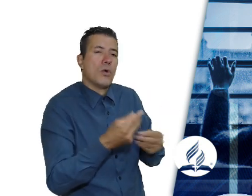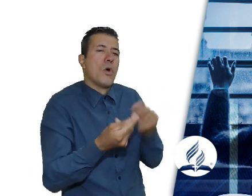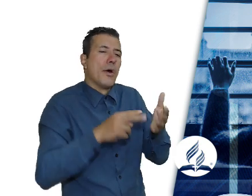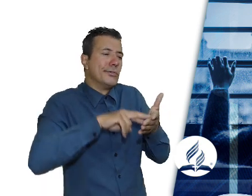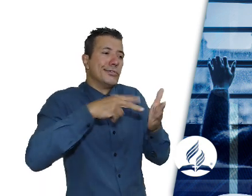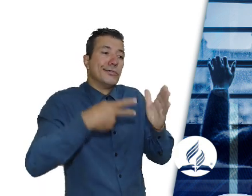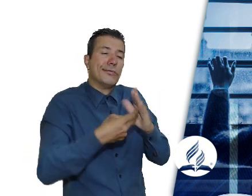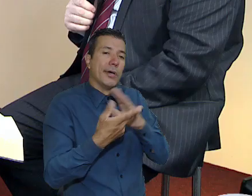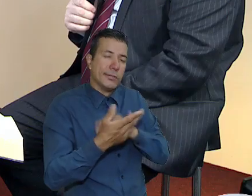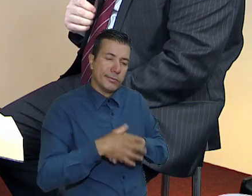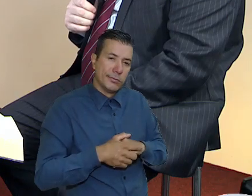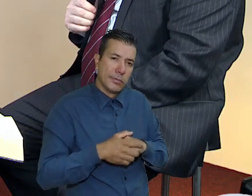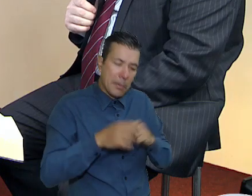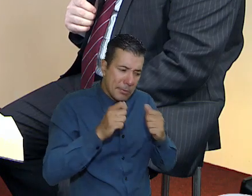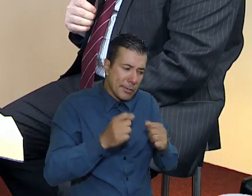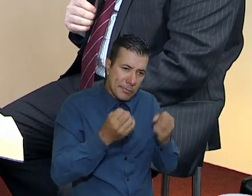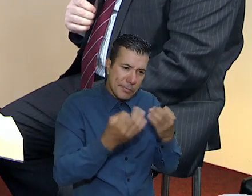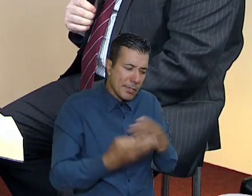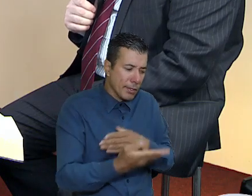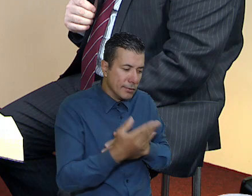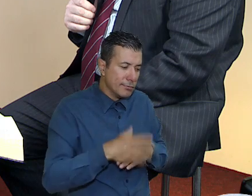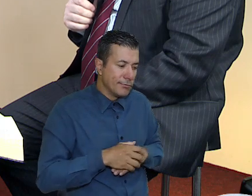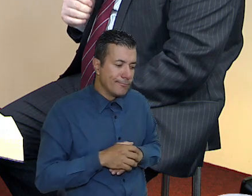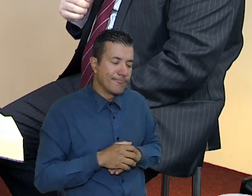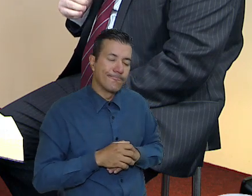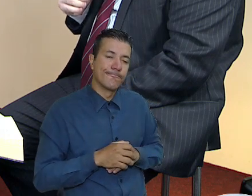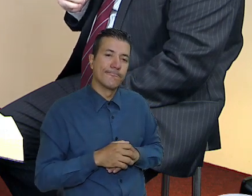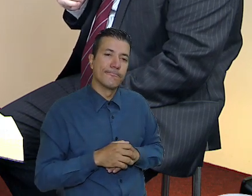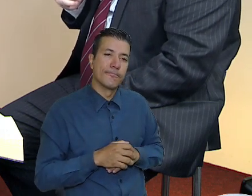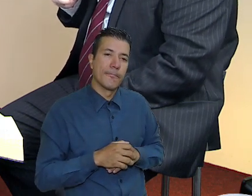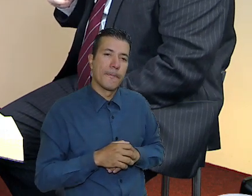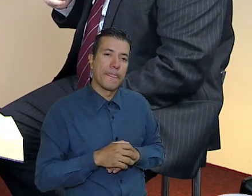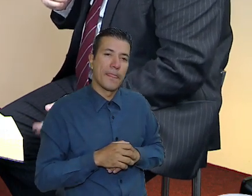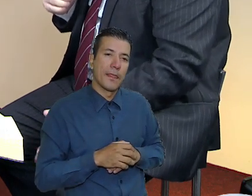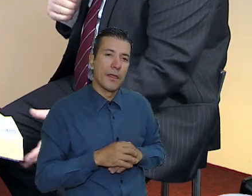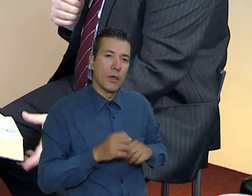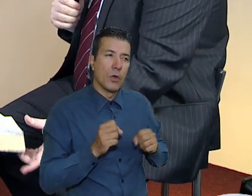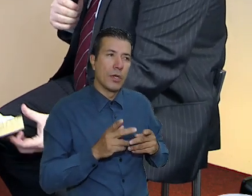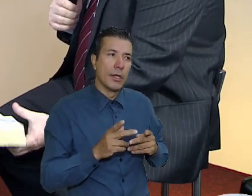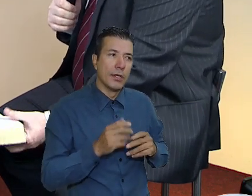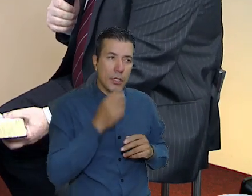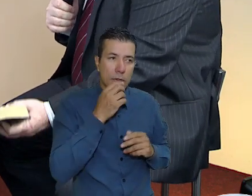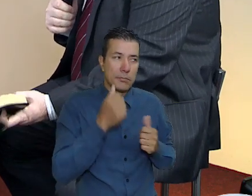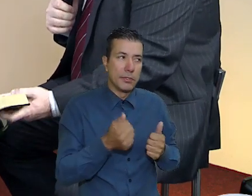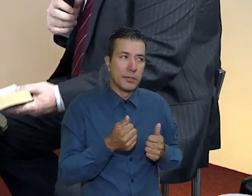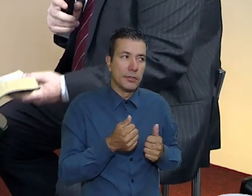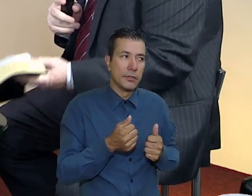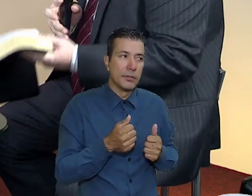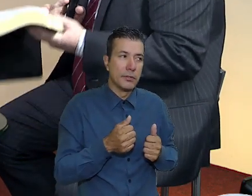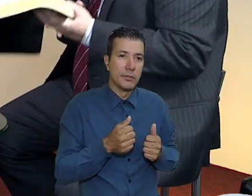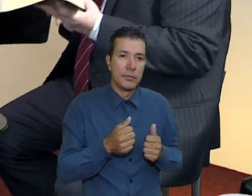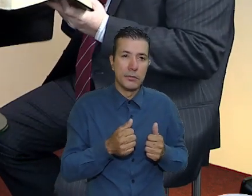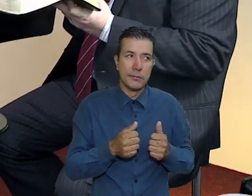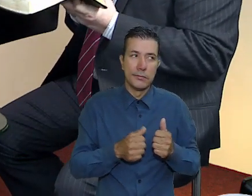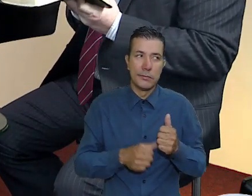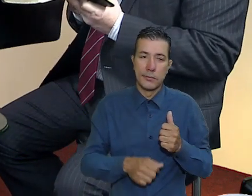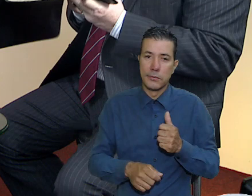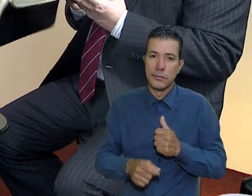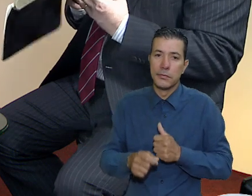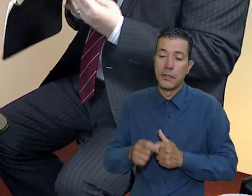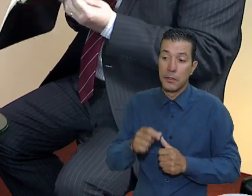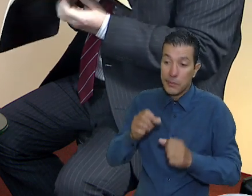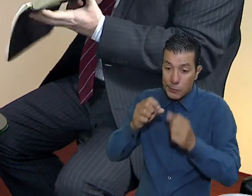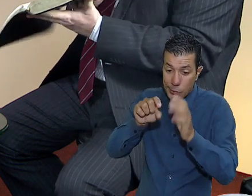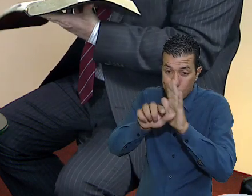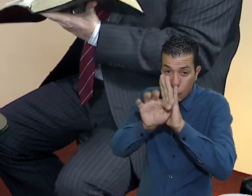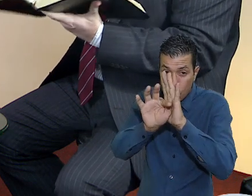ajudar? Fala um pouquinho sobre esse segundo selo para os amigos ouvintes, por favor. Ok, pastor Léo, vamos ler no texto então, que faz